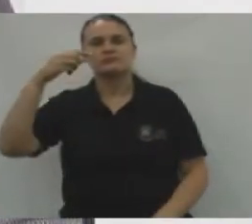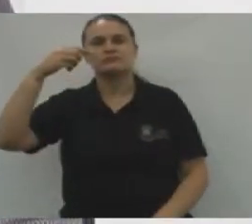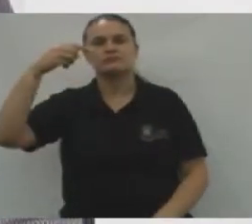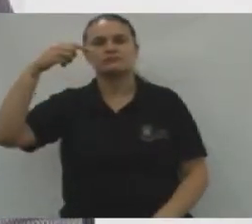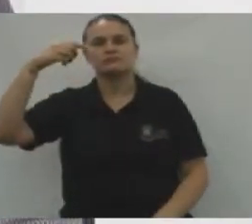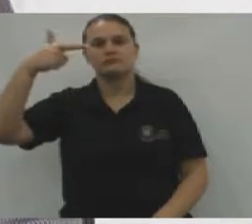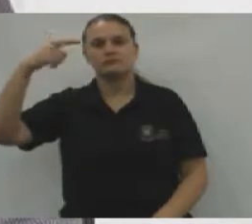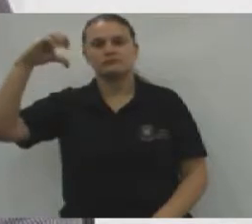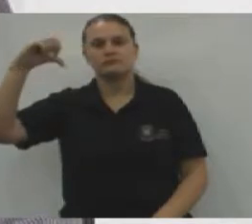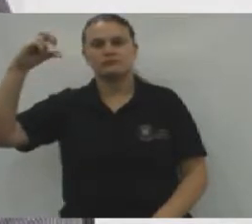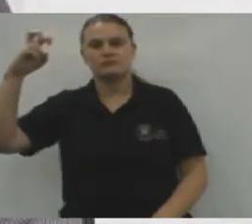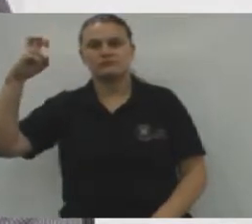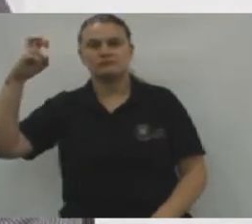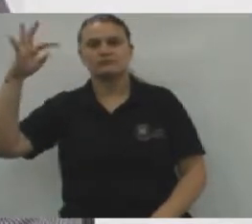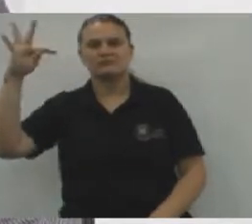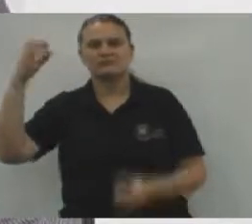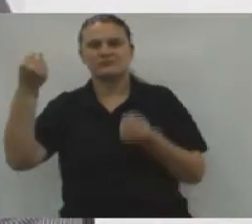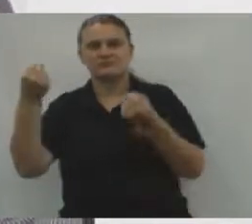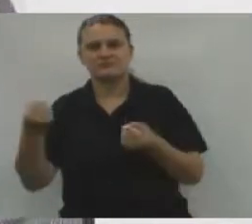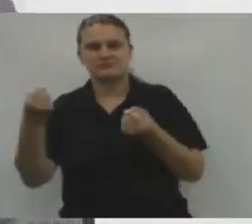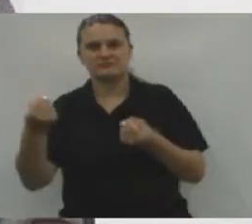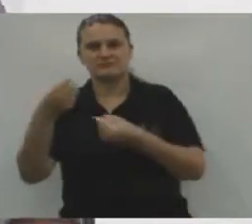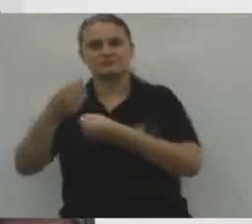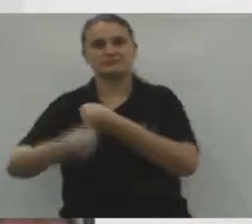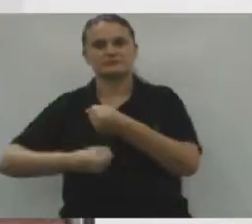2.295 toneladas por ano.